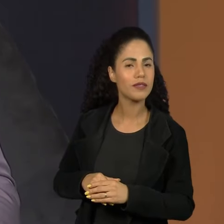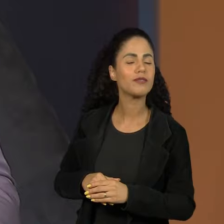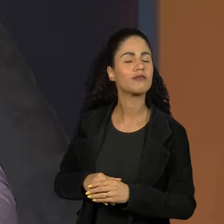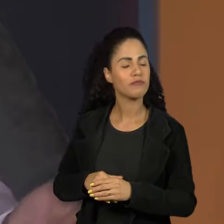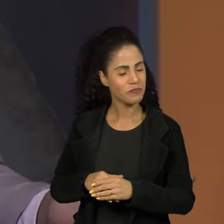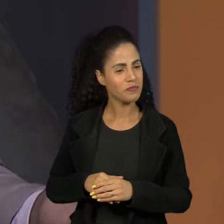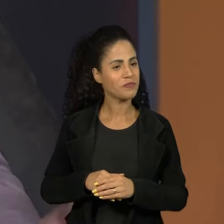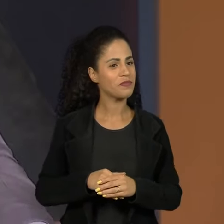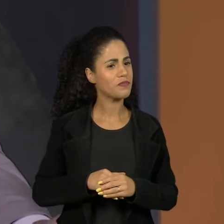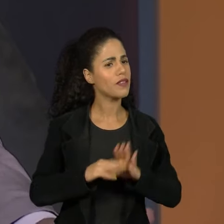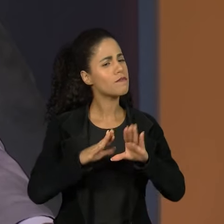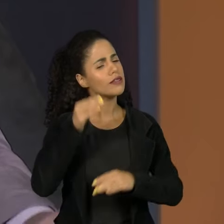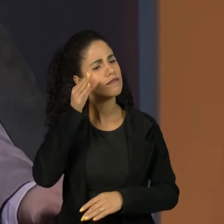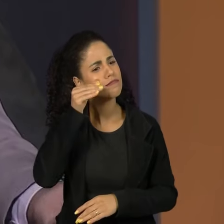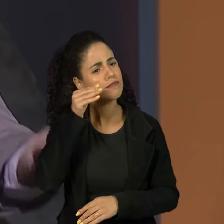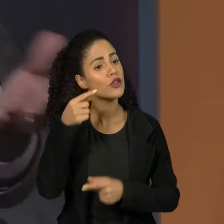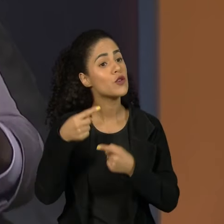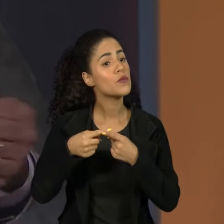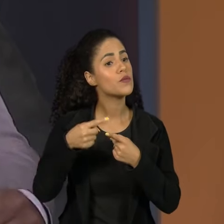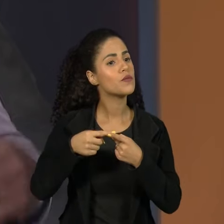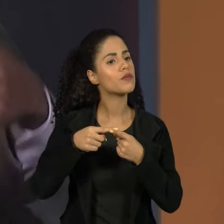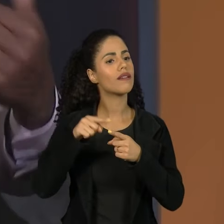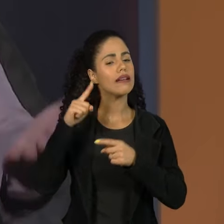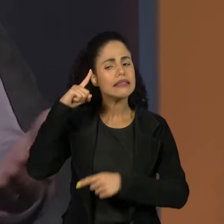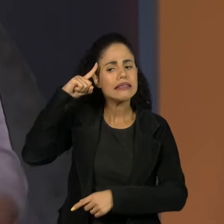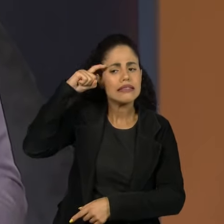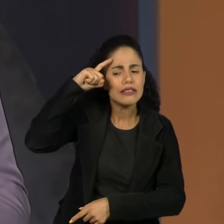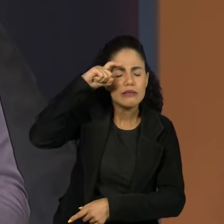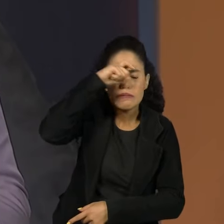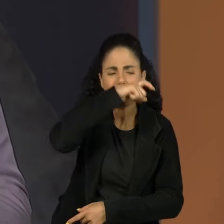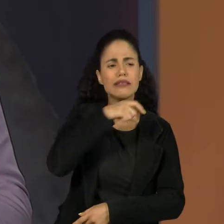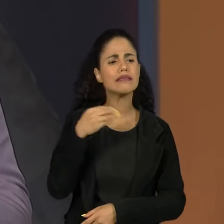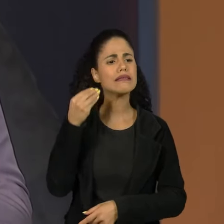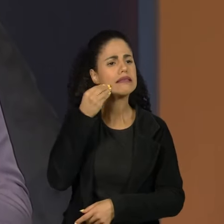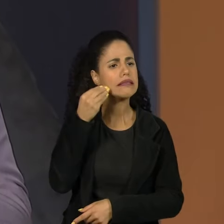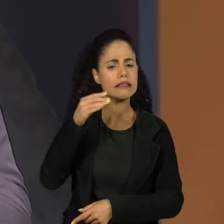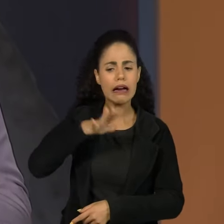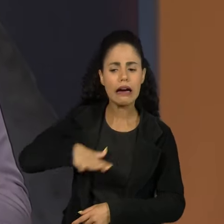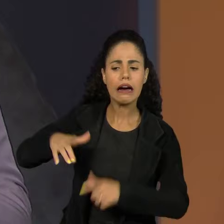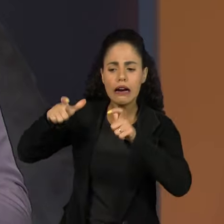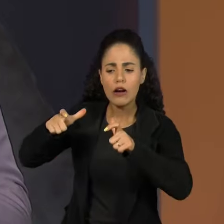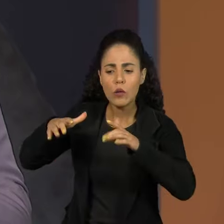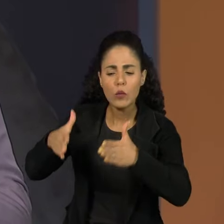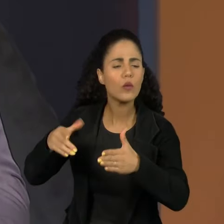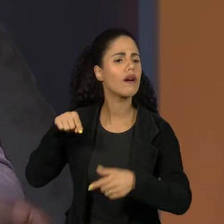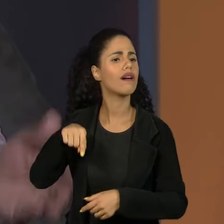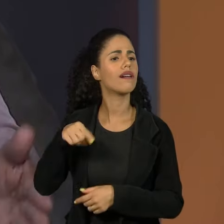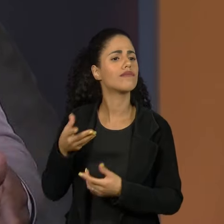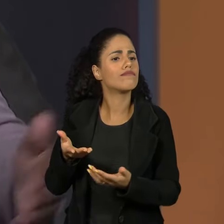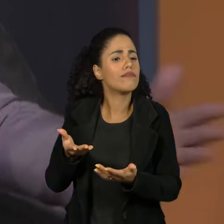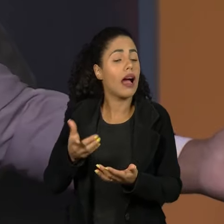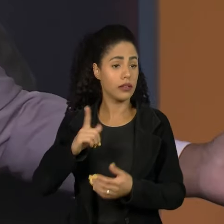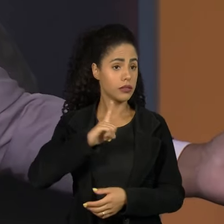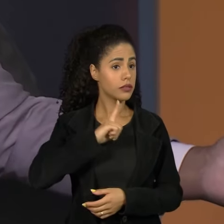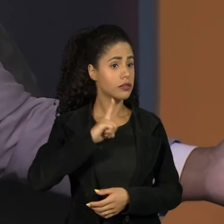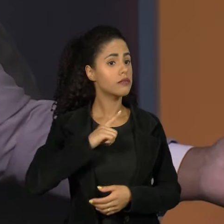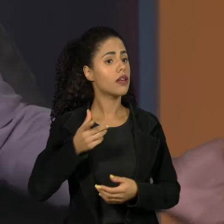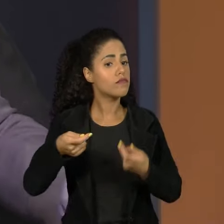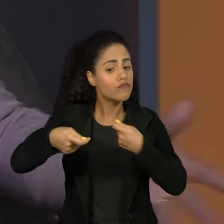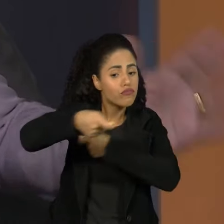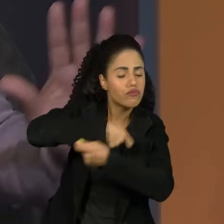Agora, é muito curioso, porque nós estamos dizendo da dificuldade de acessar esse ambiente, né, esse espaço, mas tem também um